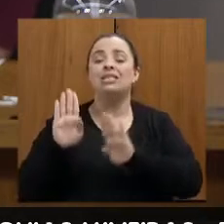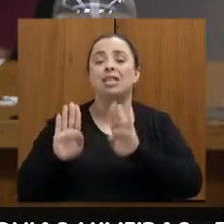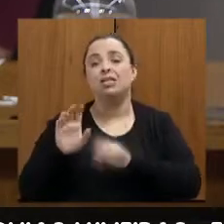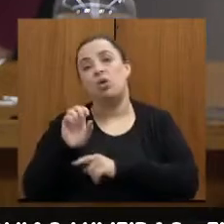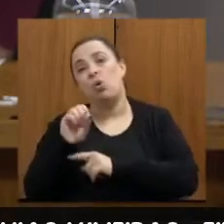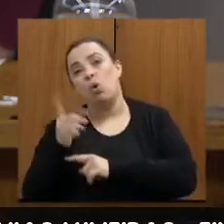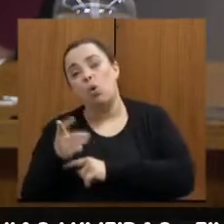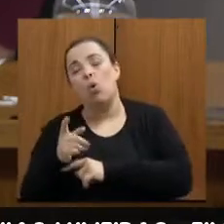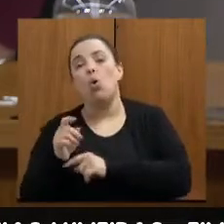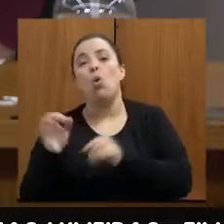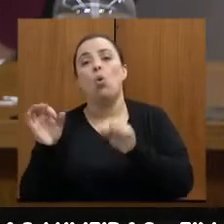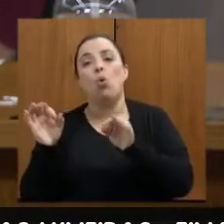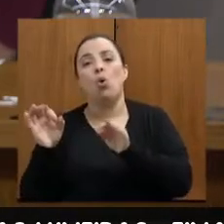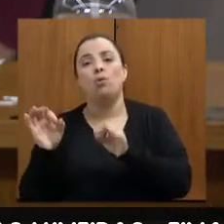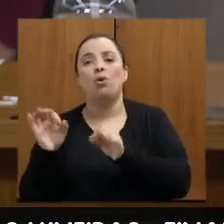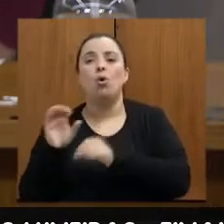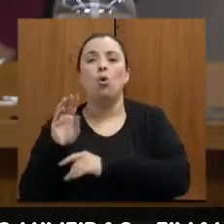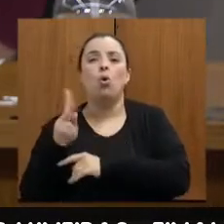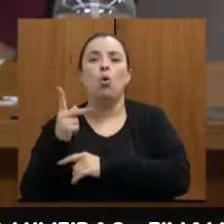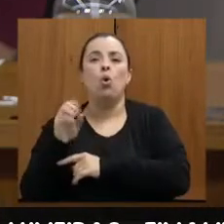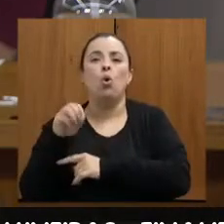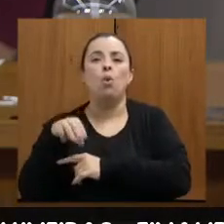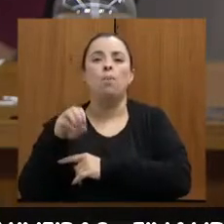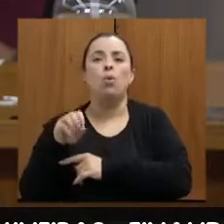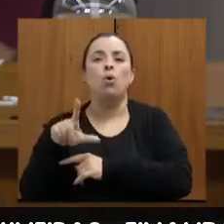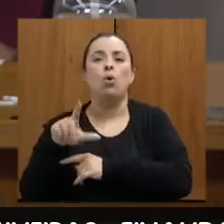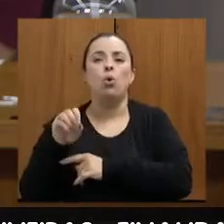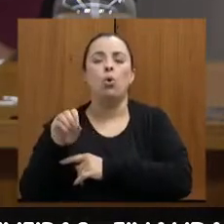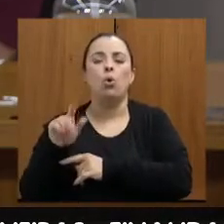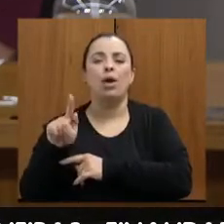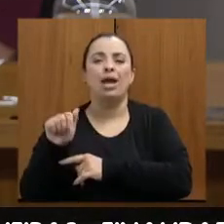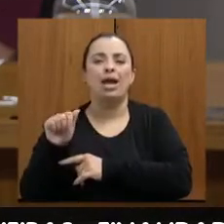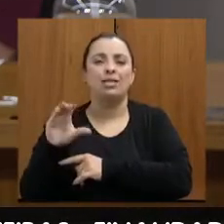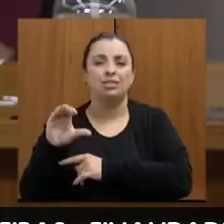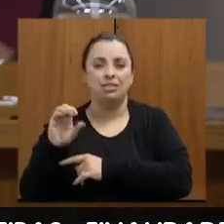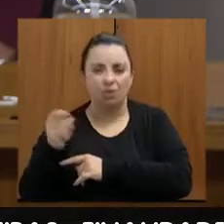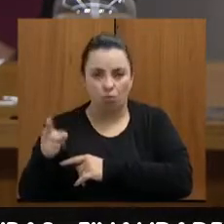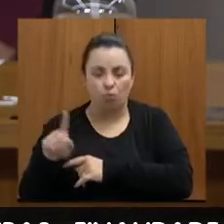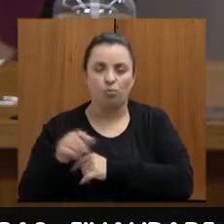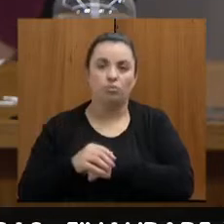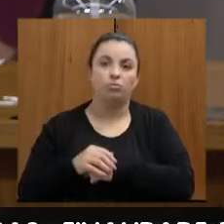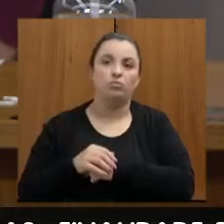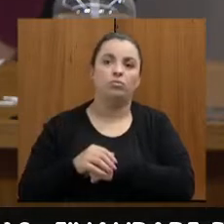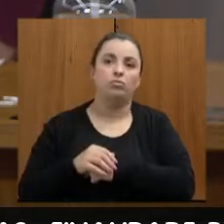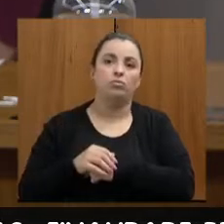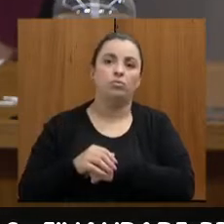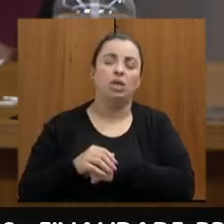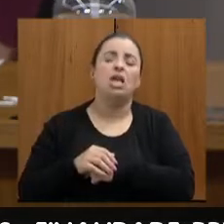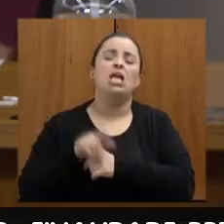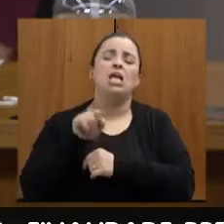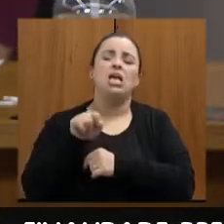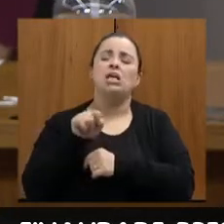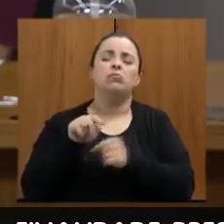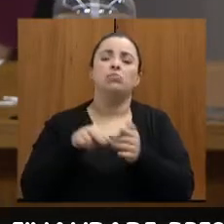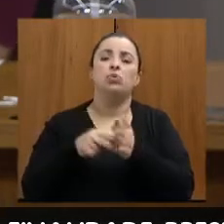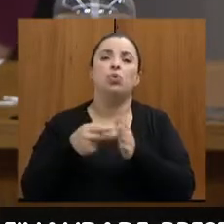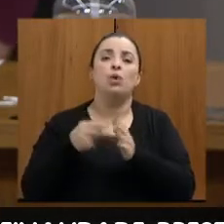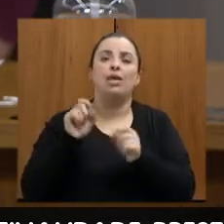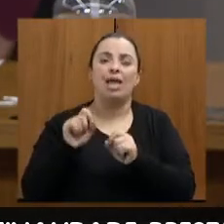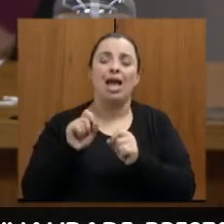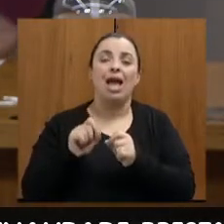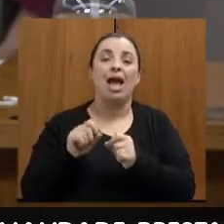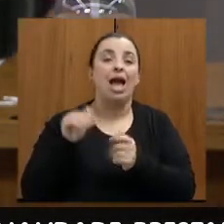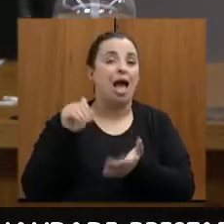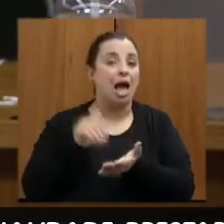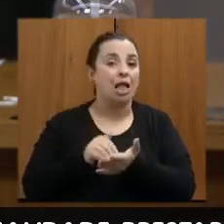dizer que nós vamos ter contratado Deputado até o final